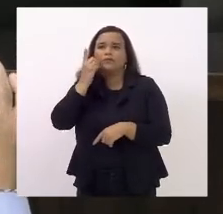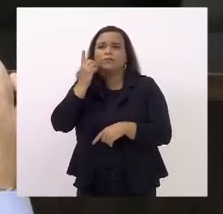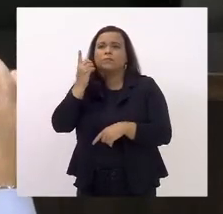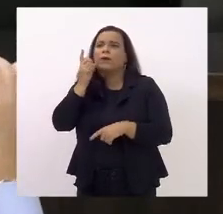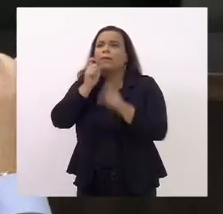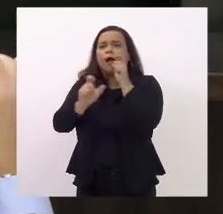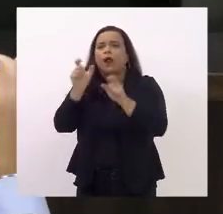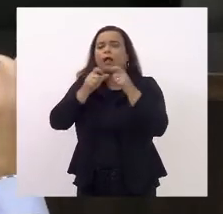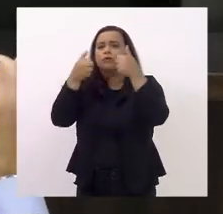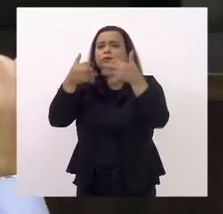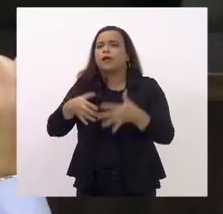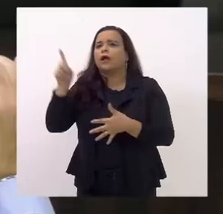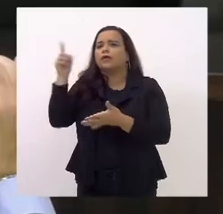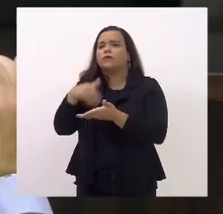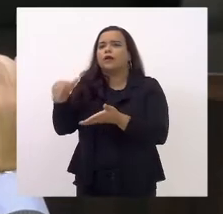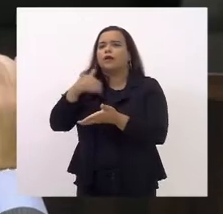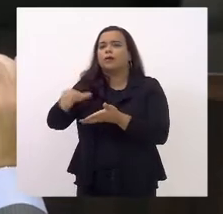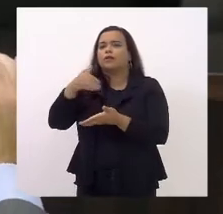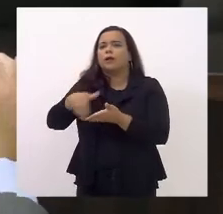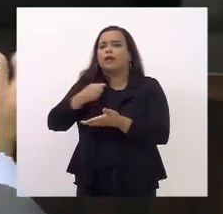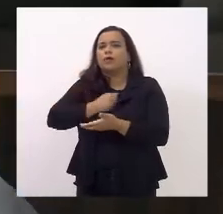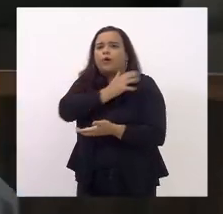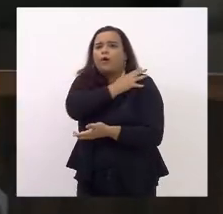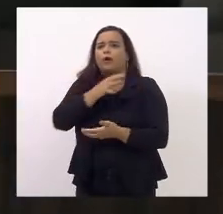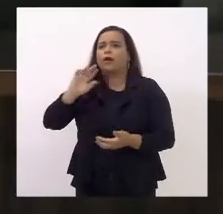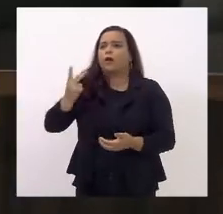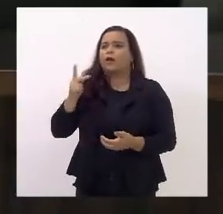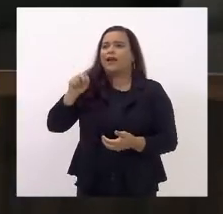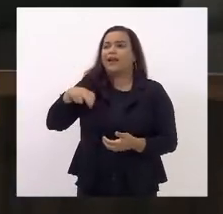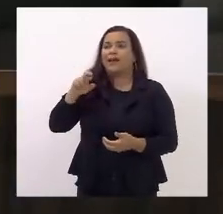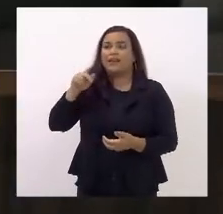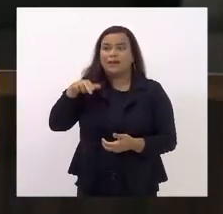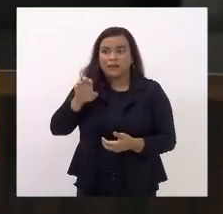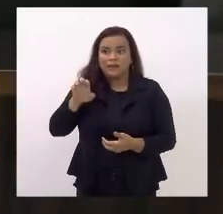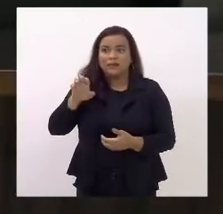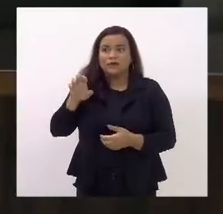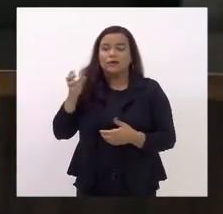do secretário Coronel Henrique, que mais tardar,